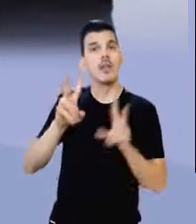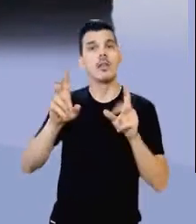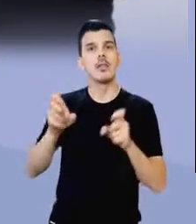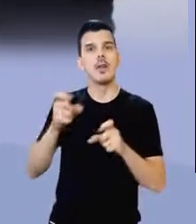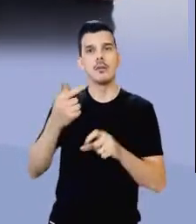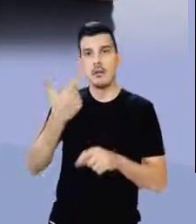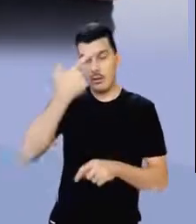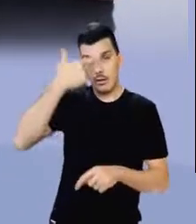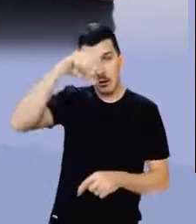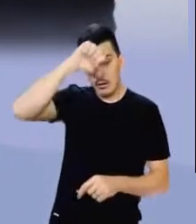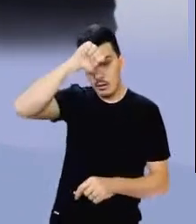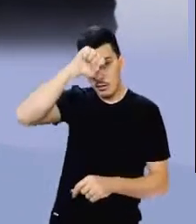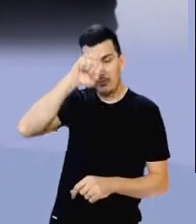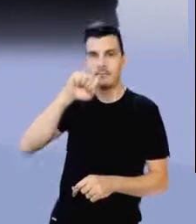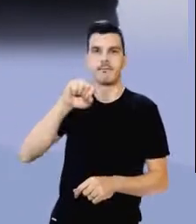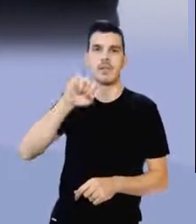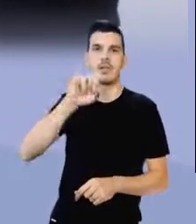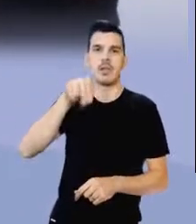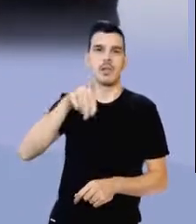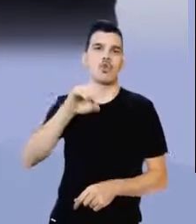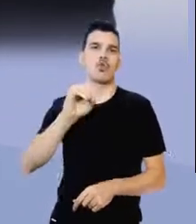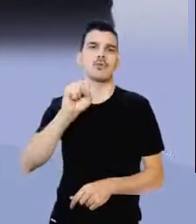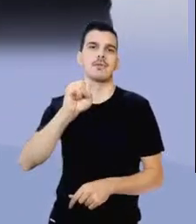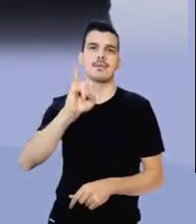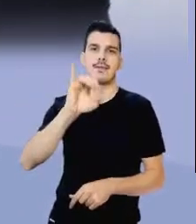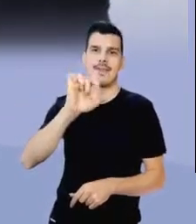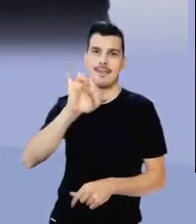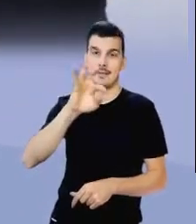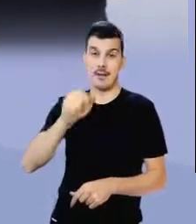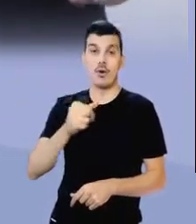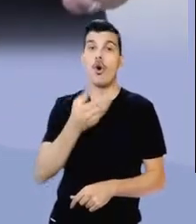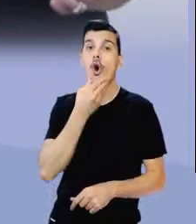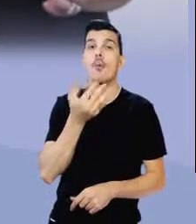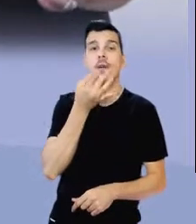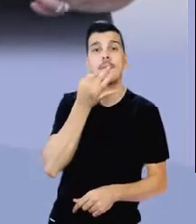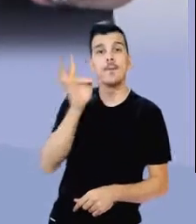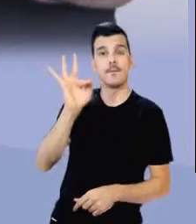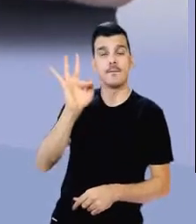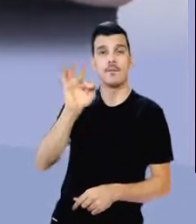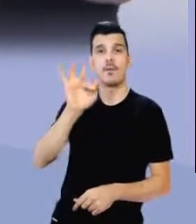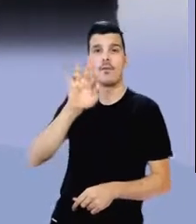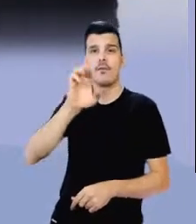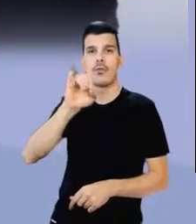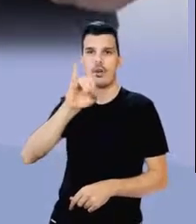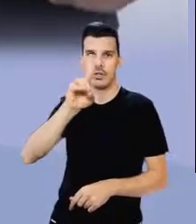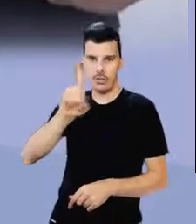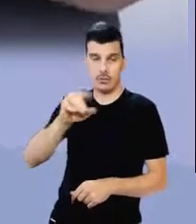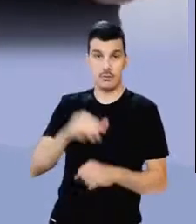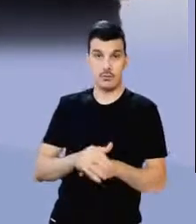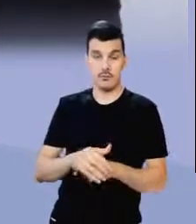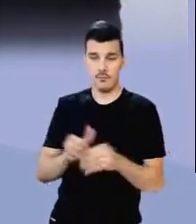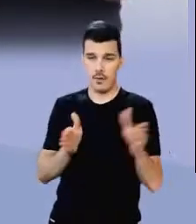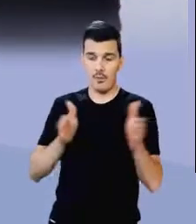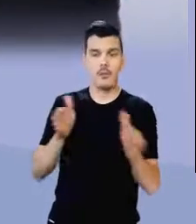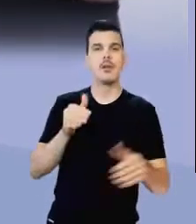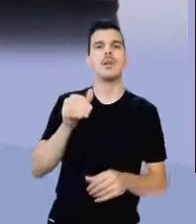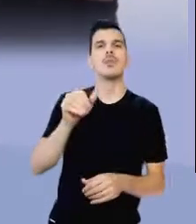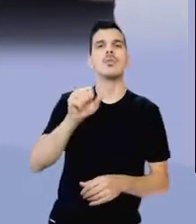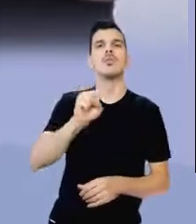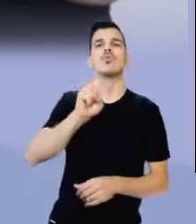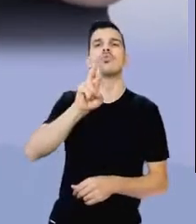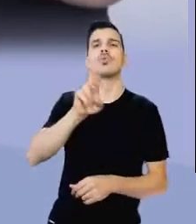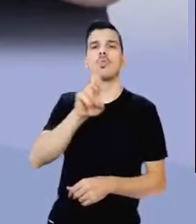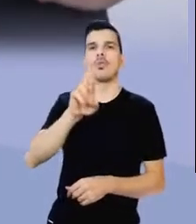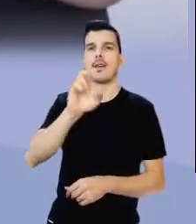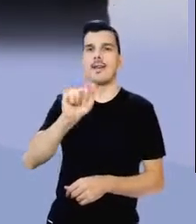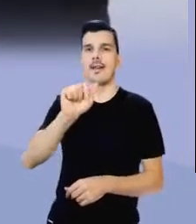a inconsciência. Freud lançara em 1924, no período do surrealismo. Você